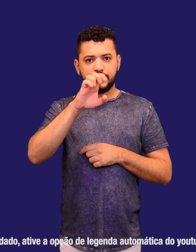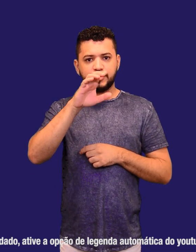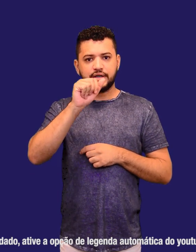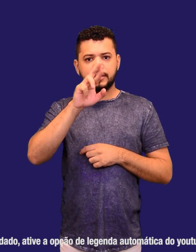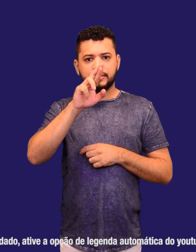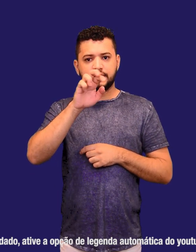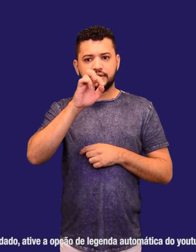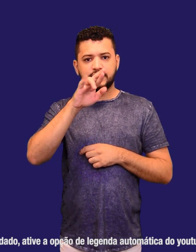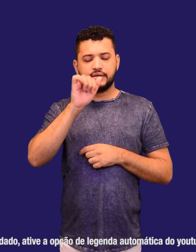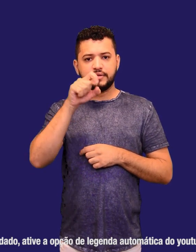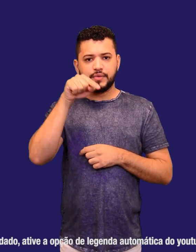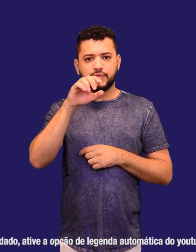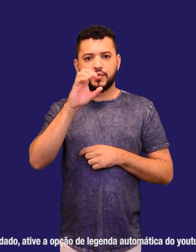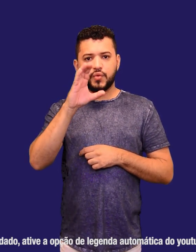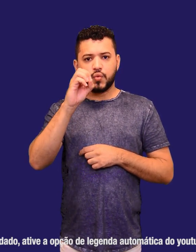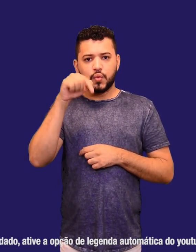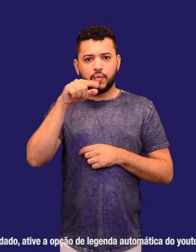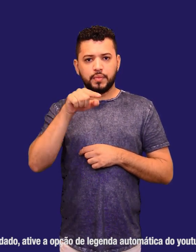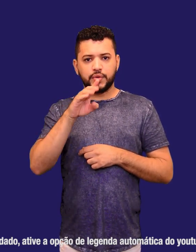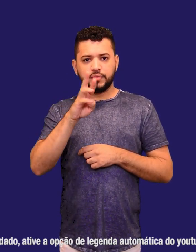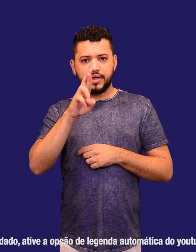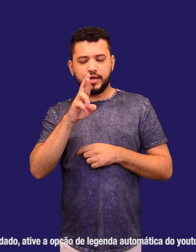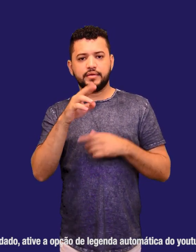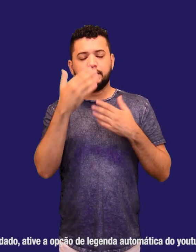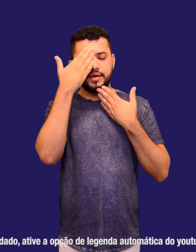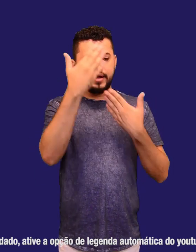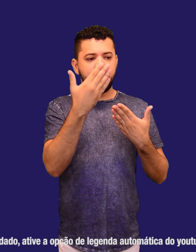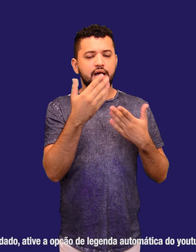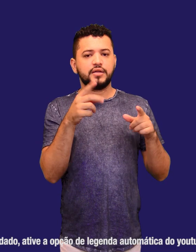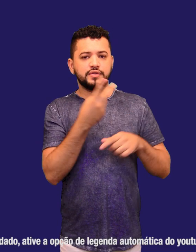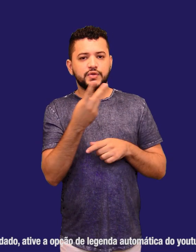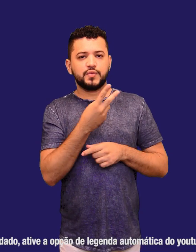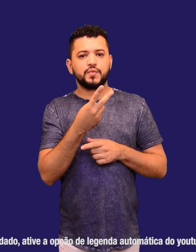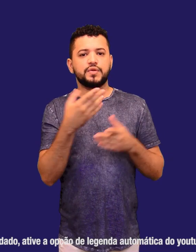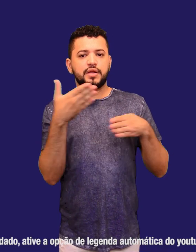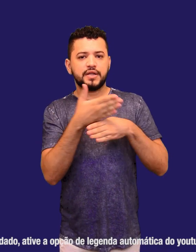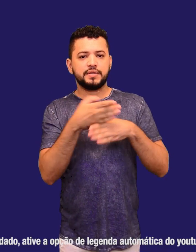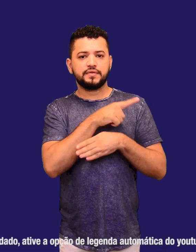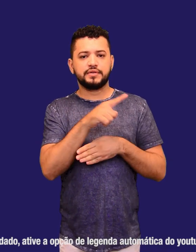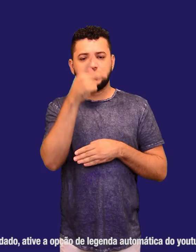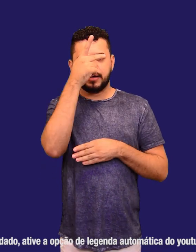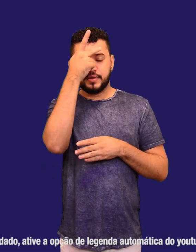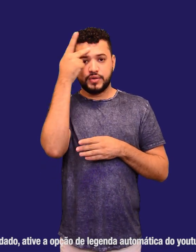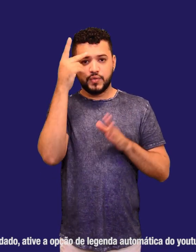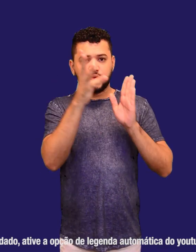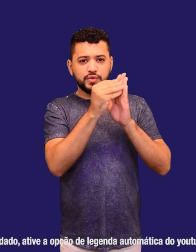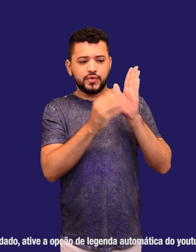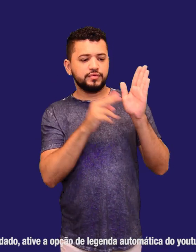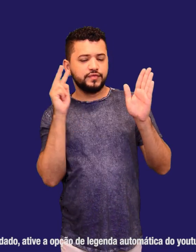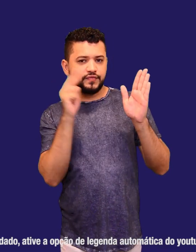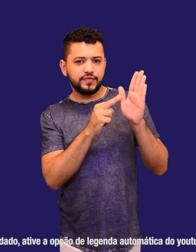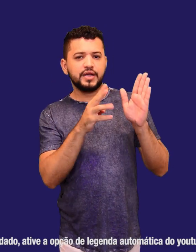www.rededecarreiras.com.br. Dani, Núbia, muito obrigada pela participação de vocês. Espero que esse conteúdo possa chegar a alguém que realmente esteja precisando